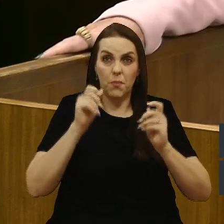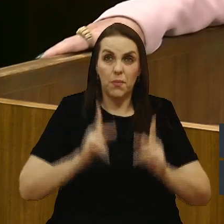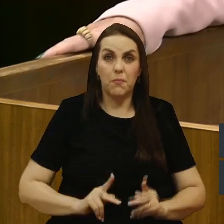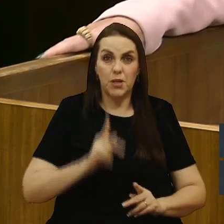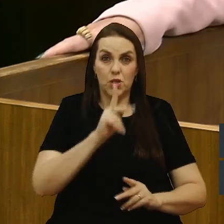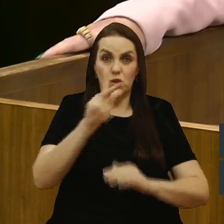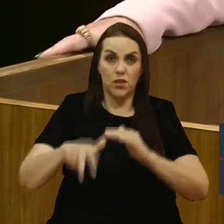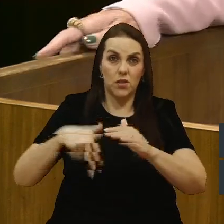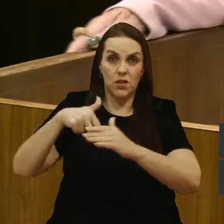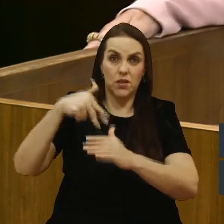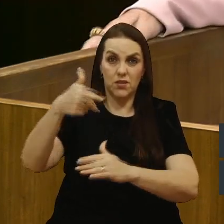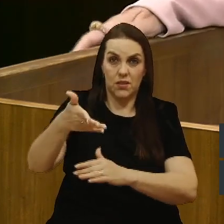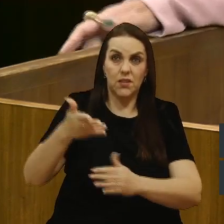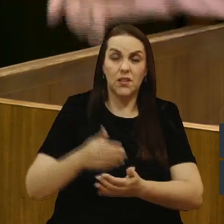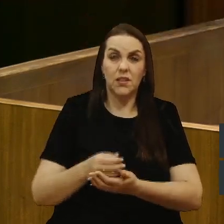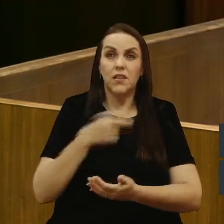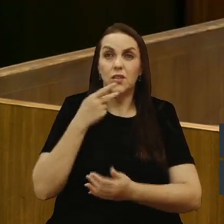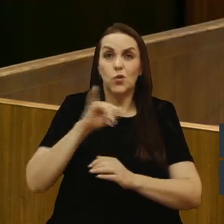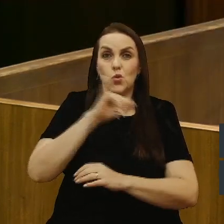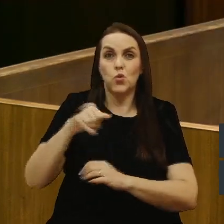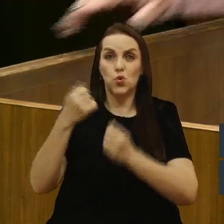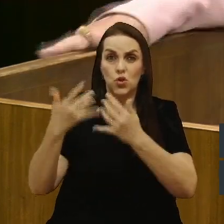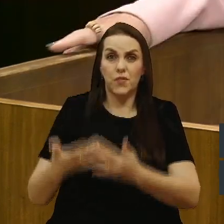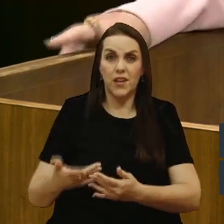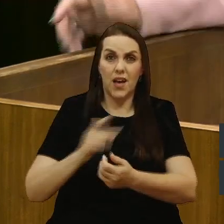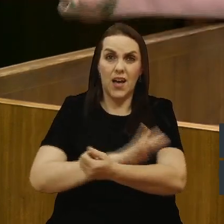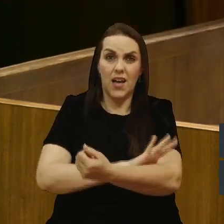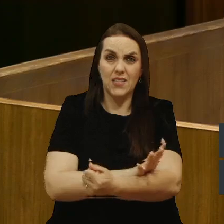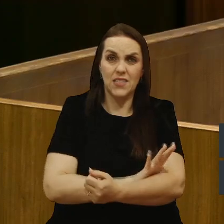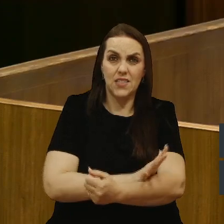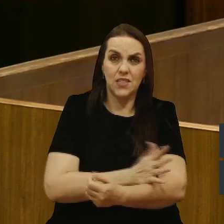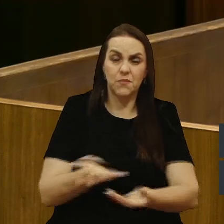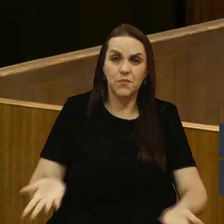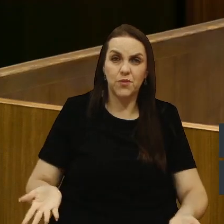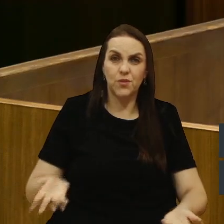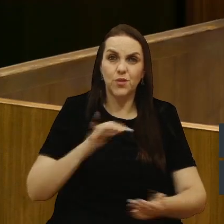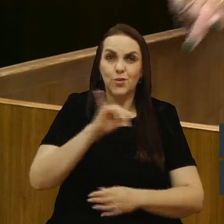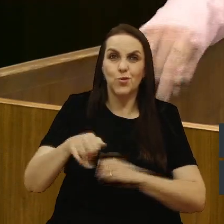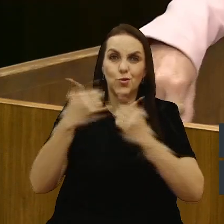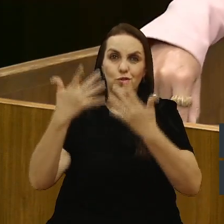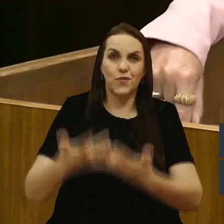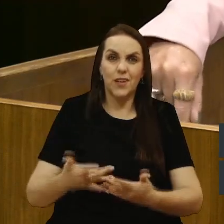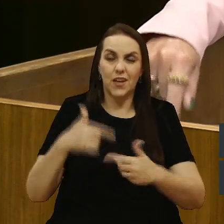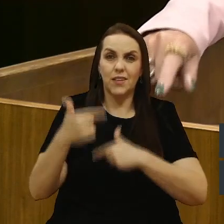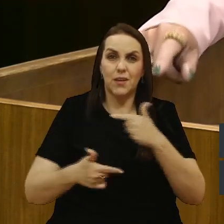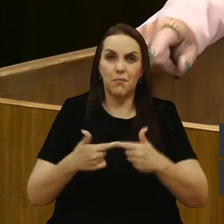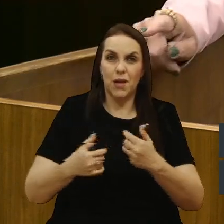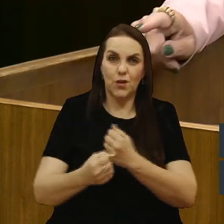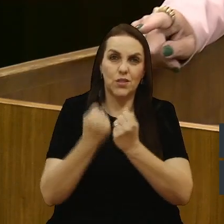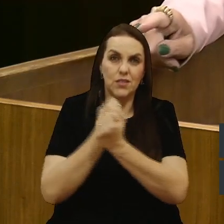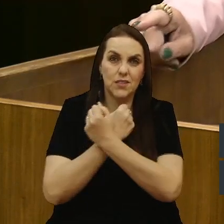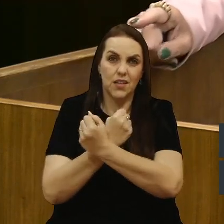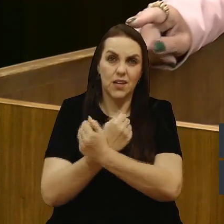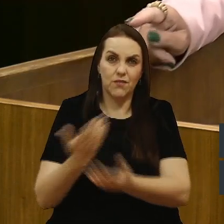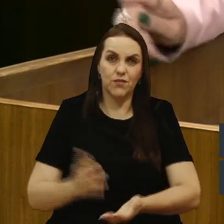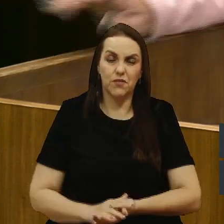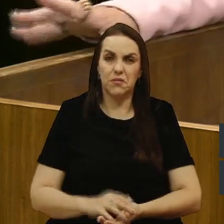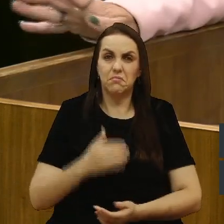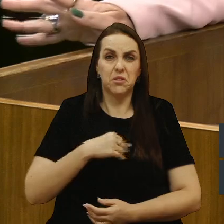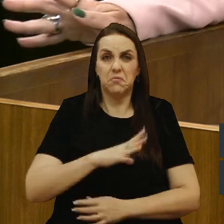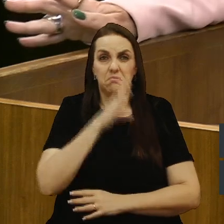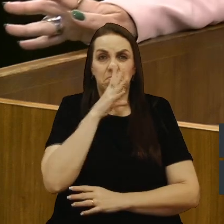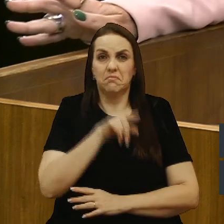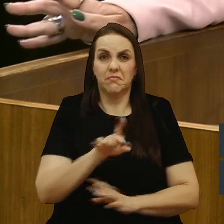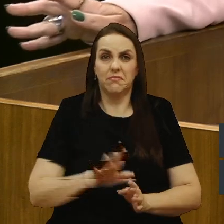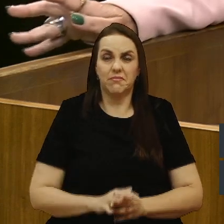veio aqui justificar o racismo, justificar o trabalho escravo. Não me espanta isso. Acho